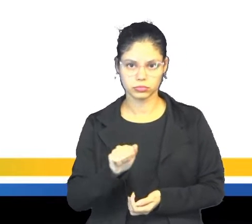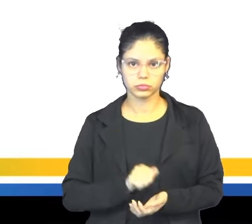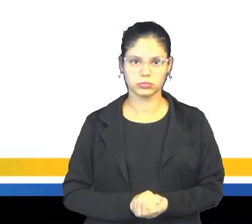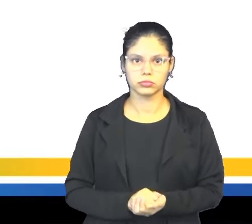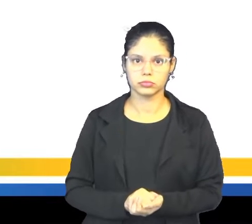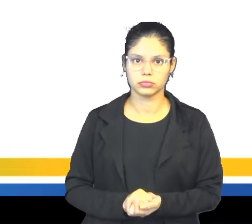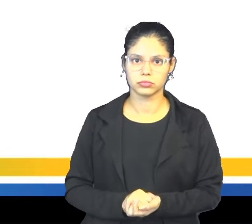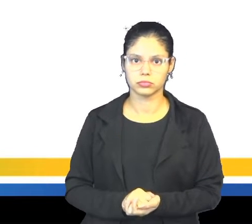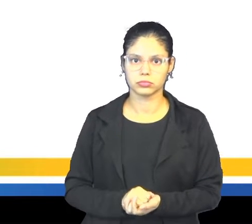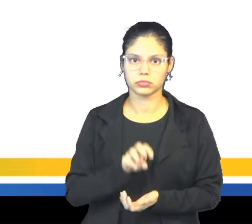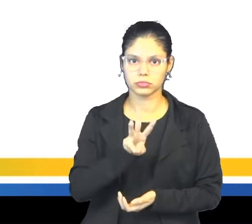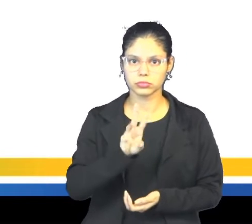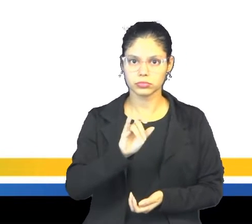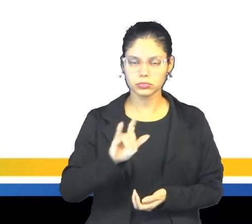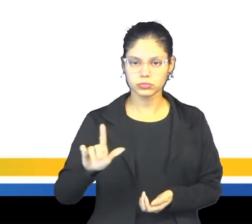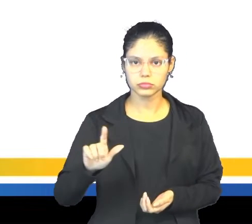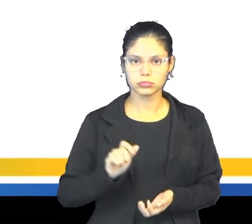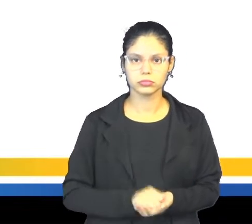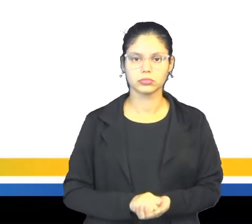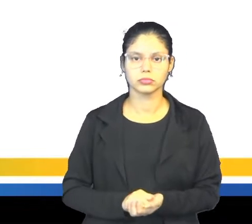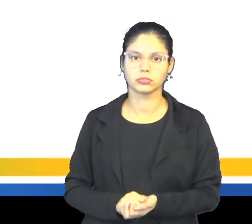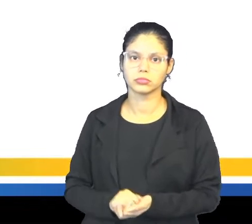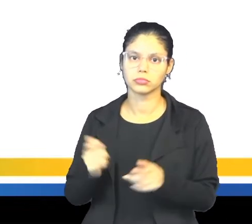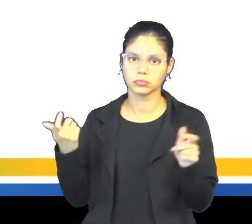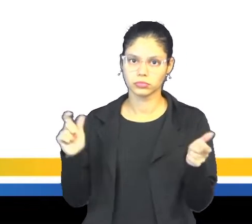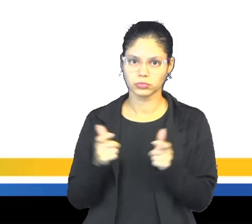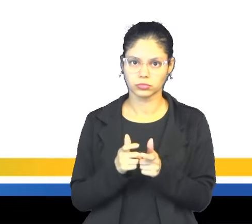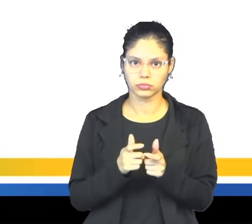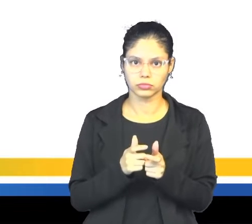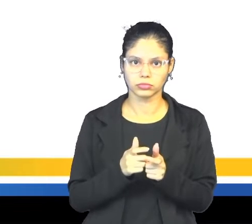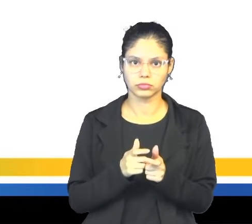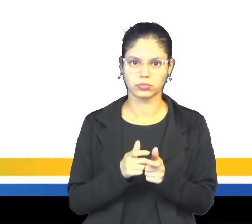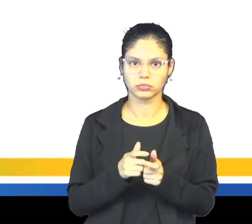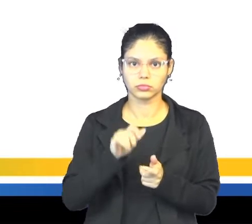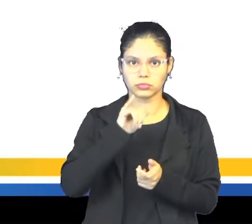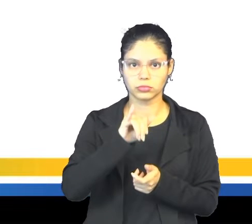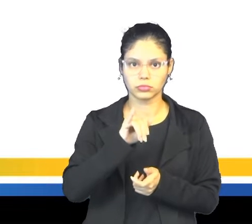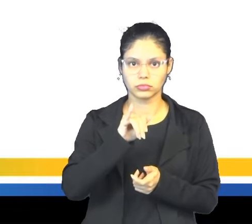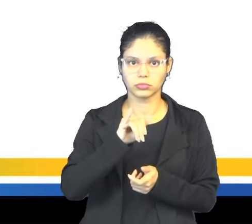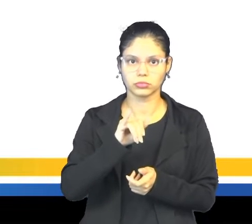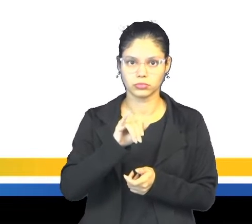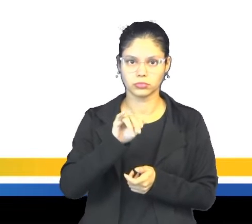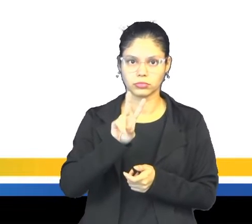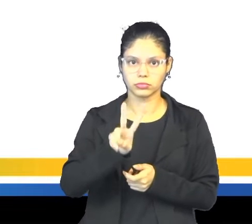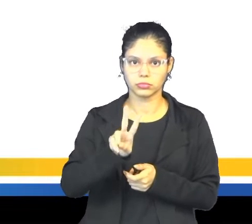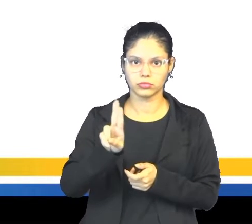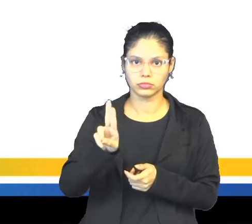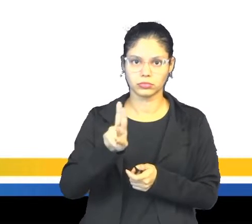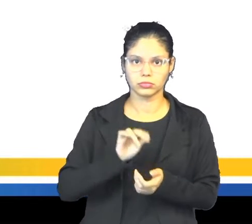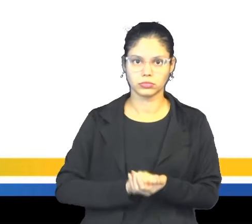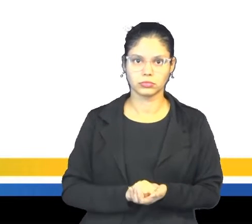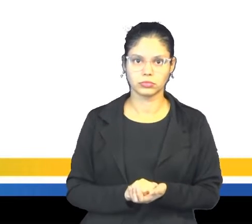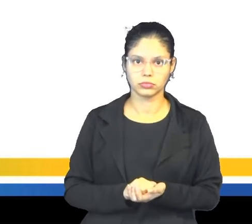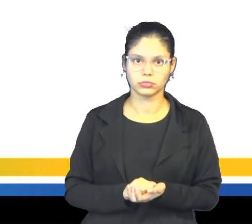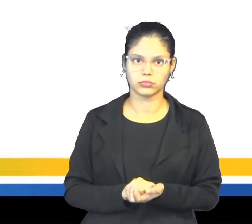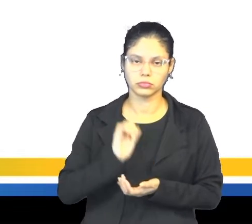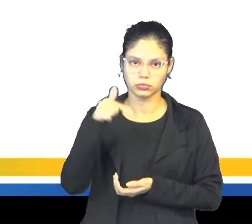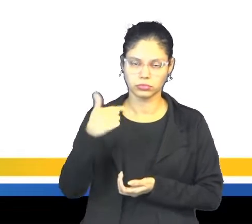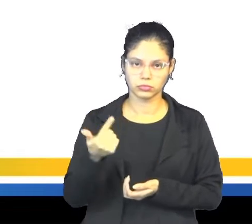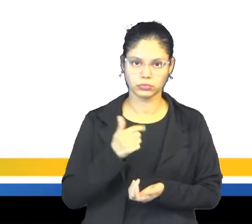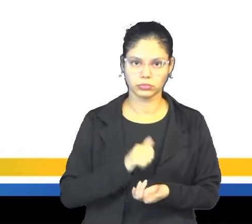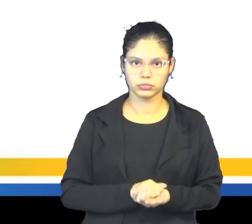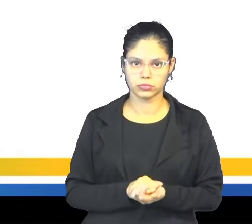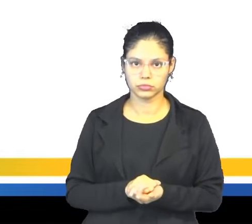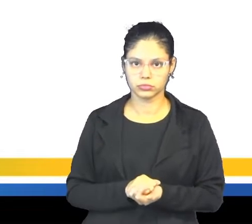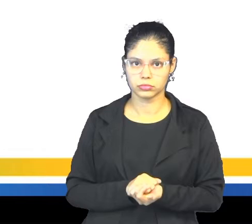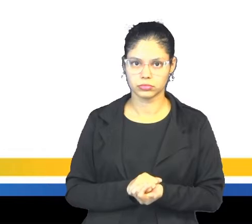I will, né? E na forma contraída ela vai ficar I will, ou então I'll, ok? Na próxima nós